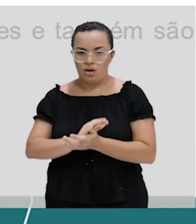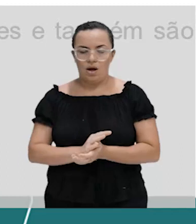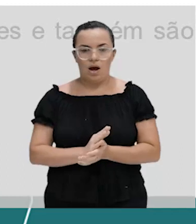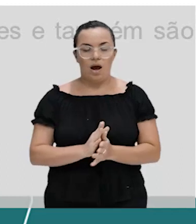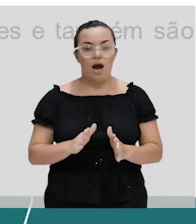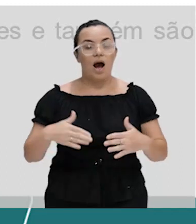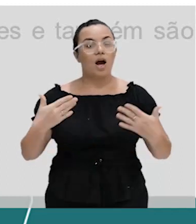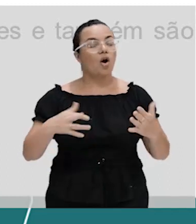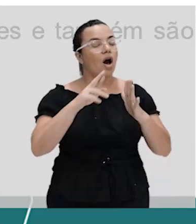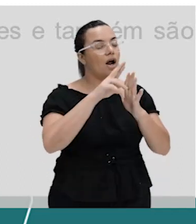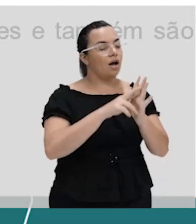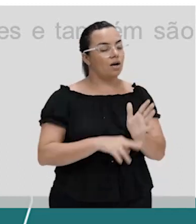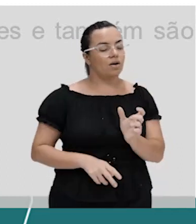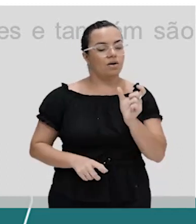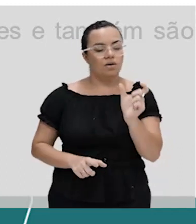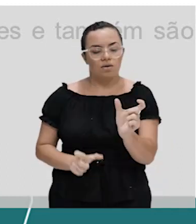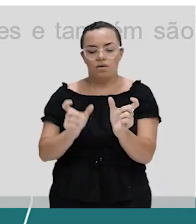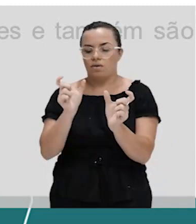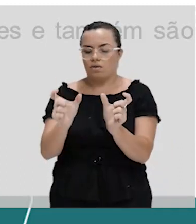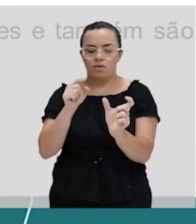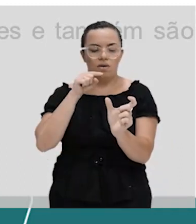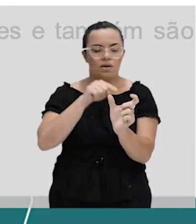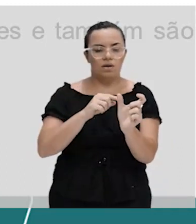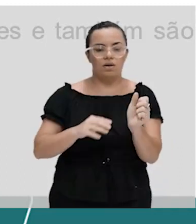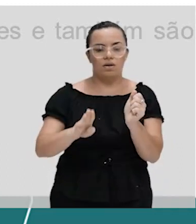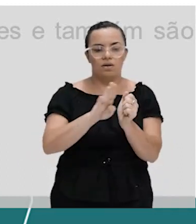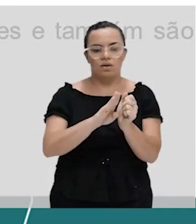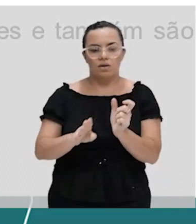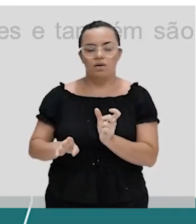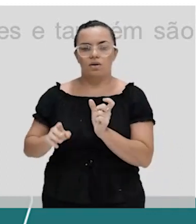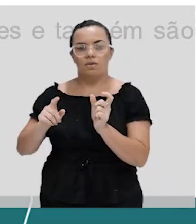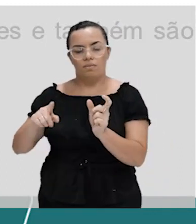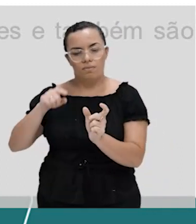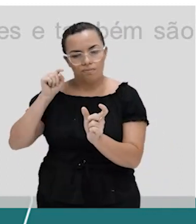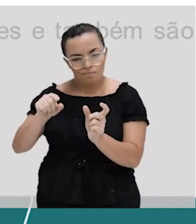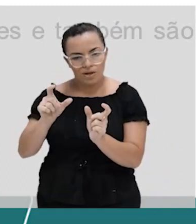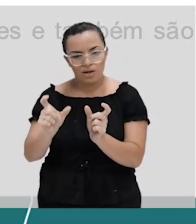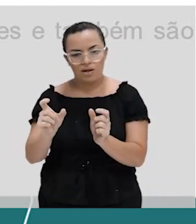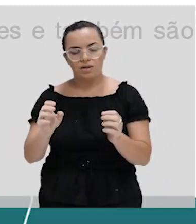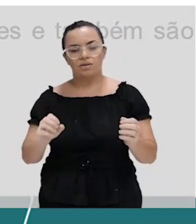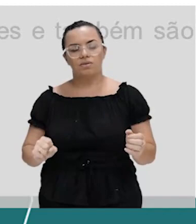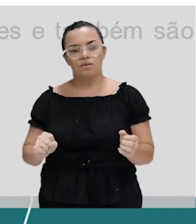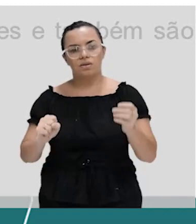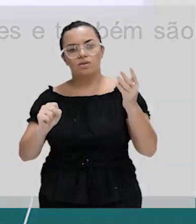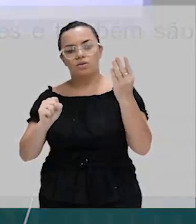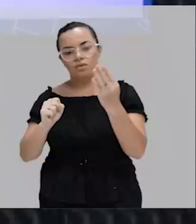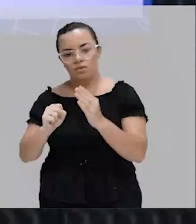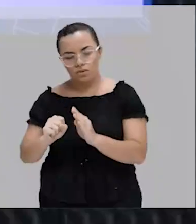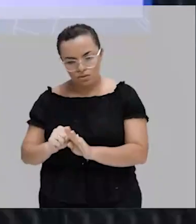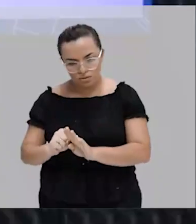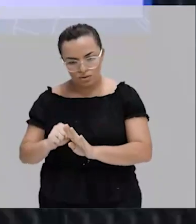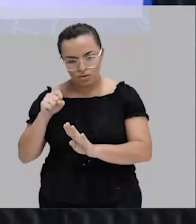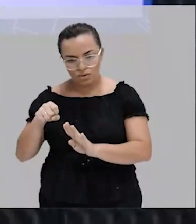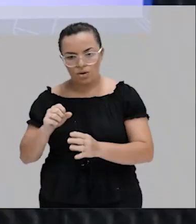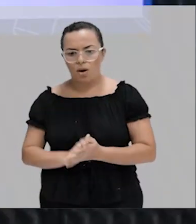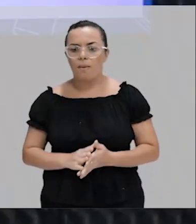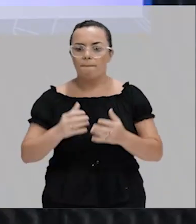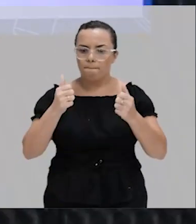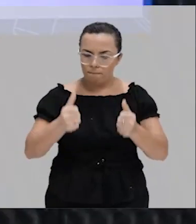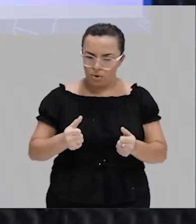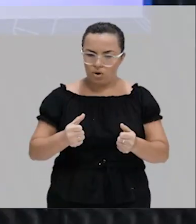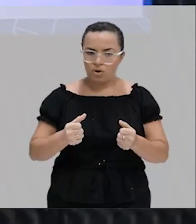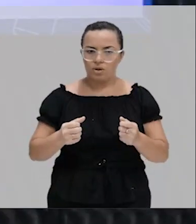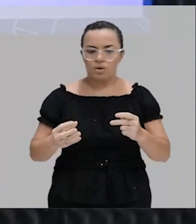substantivo, lembram da regra geral? Substantivo ou adjetivo, eles são variáveis, podem ir para o plural. No caso